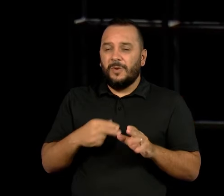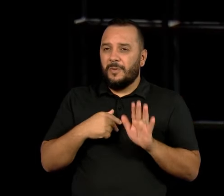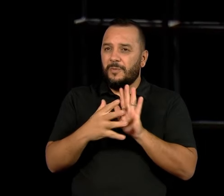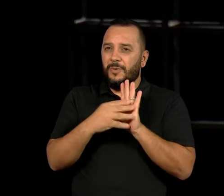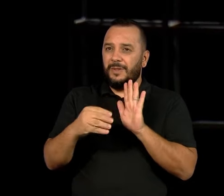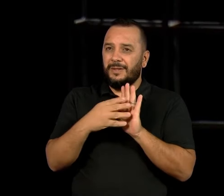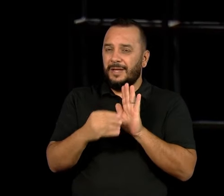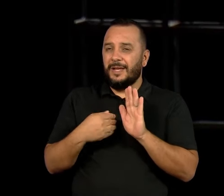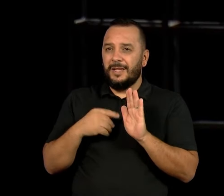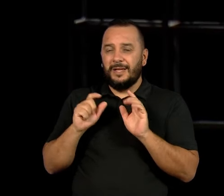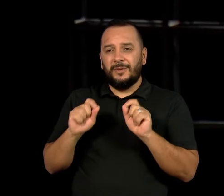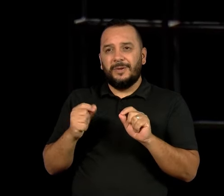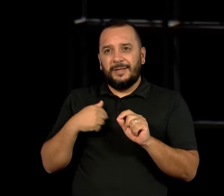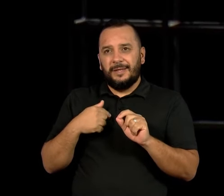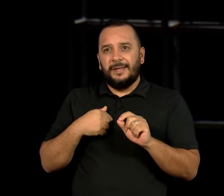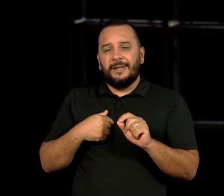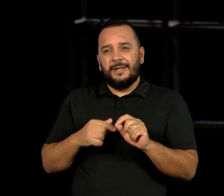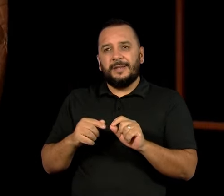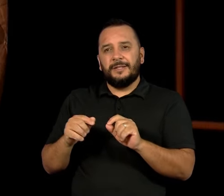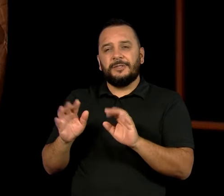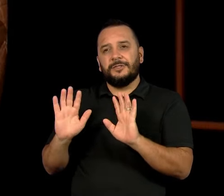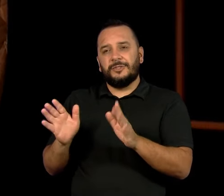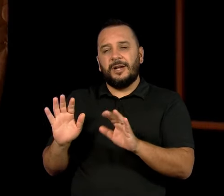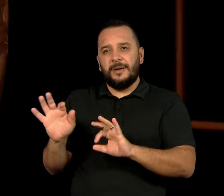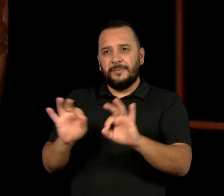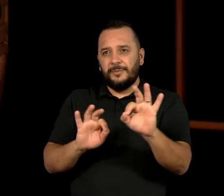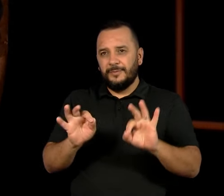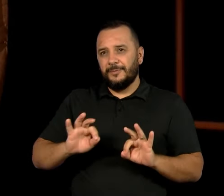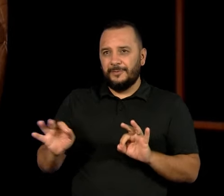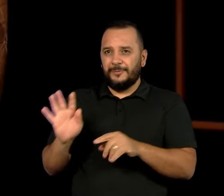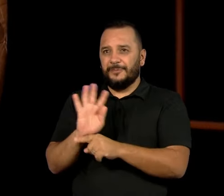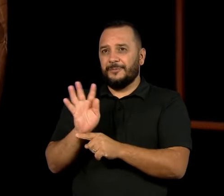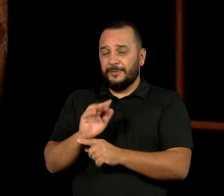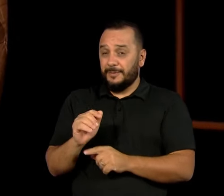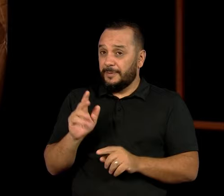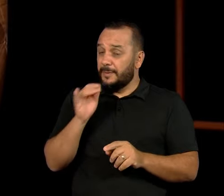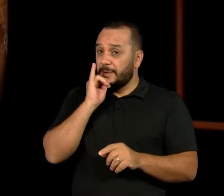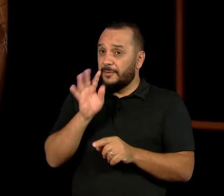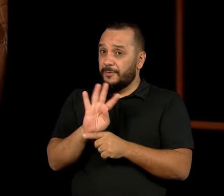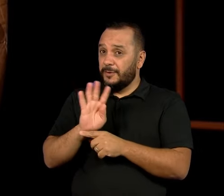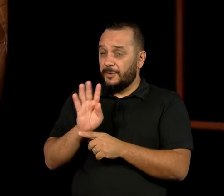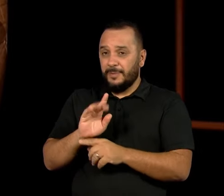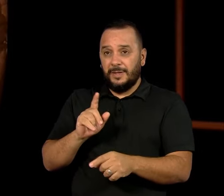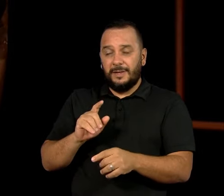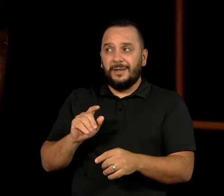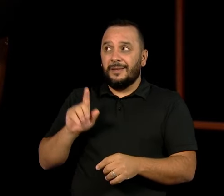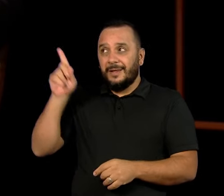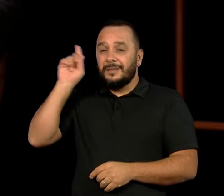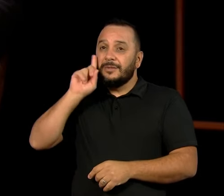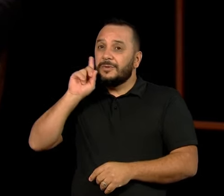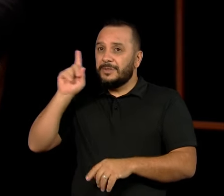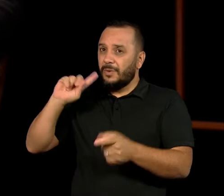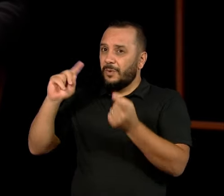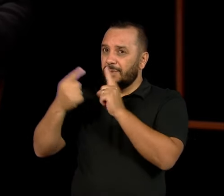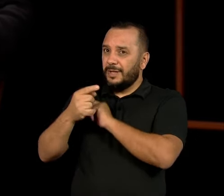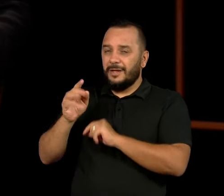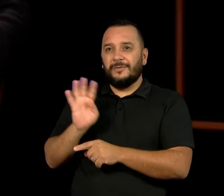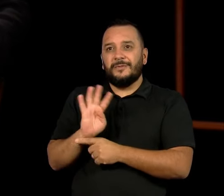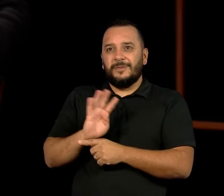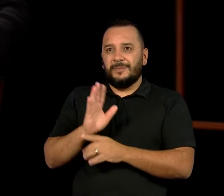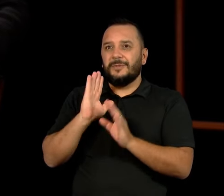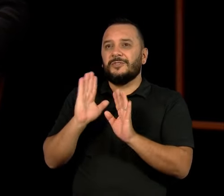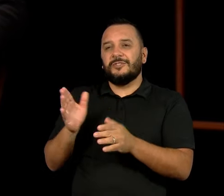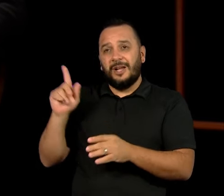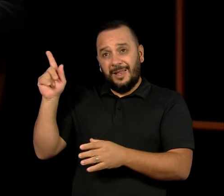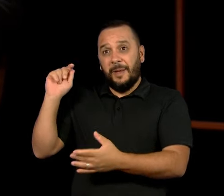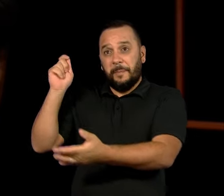produção em que o filme, ao contrário dos Estados Unidos, ele já vinha bancado desde o